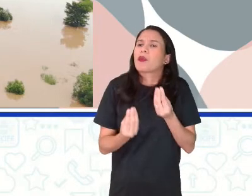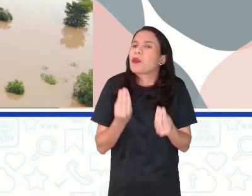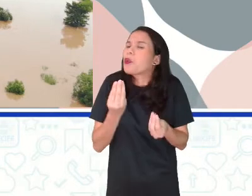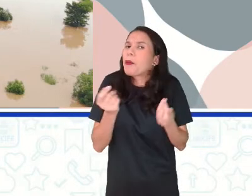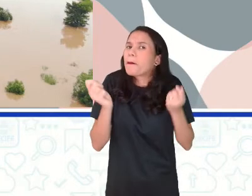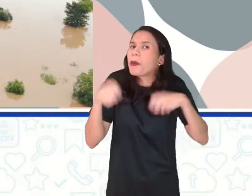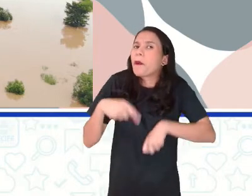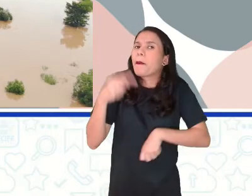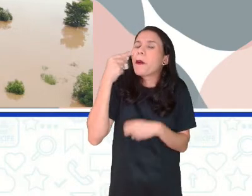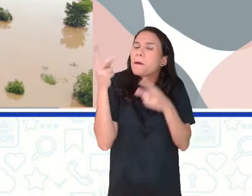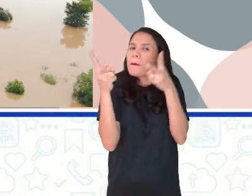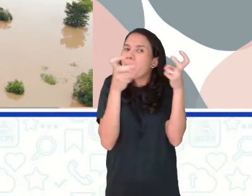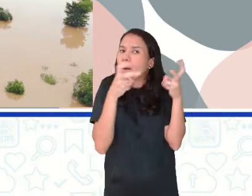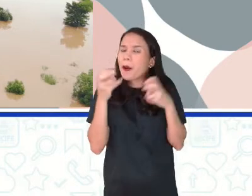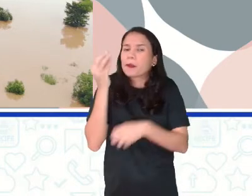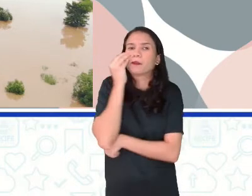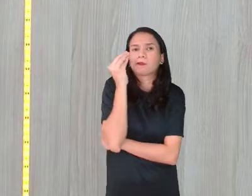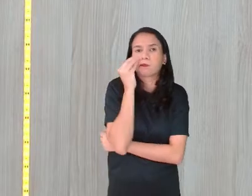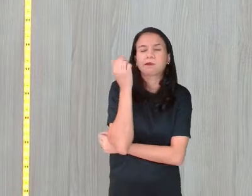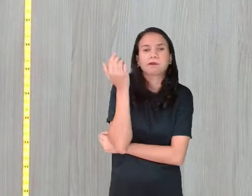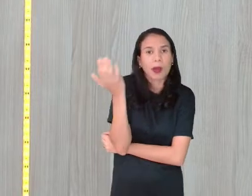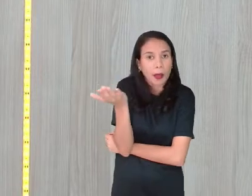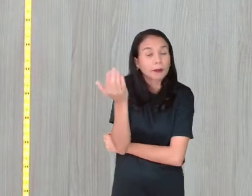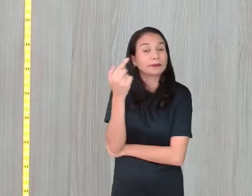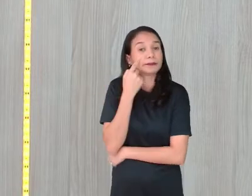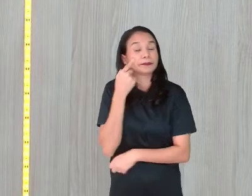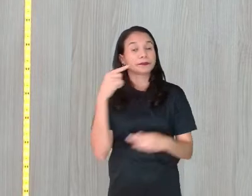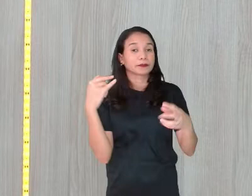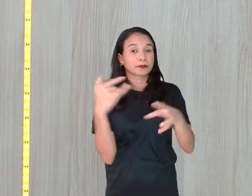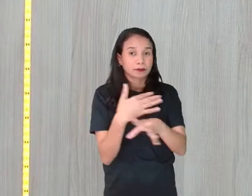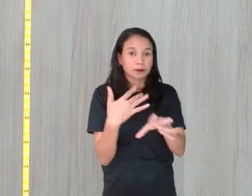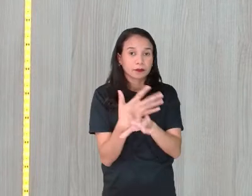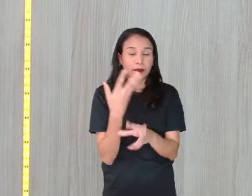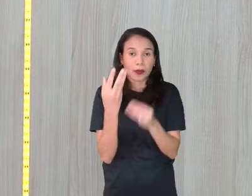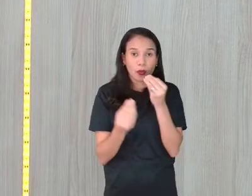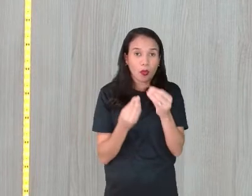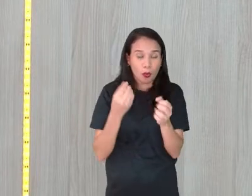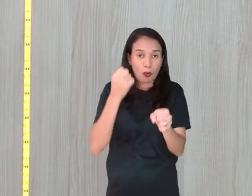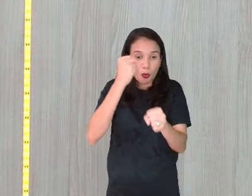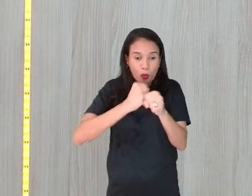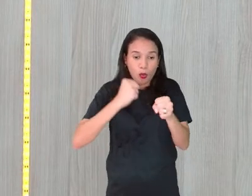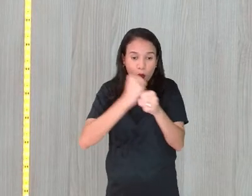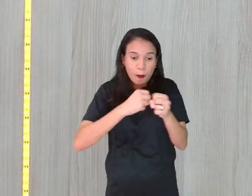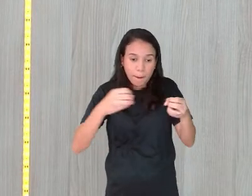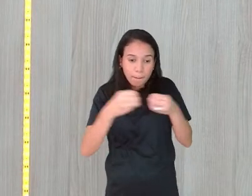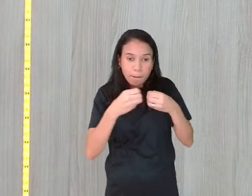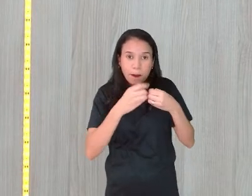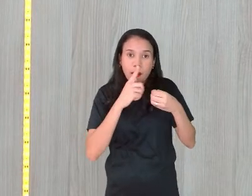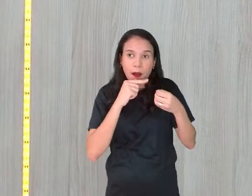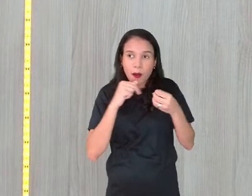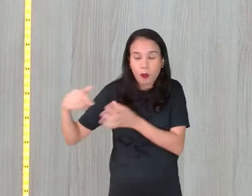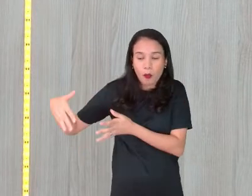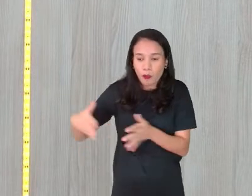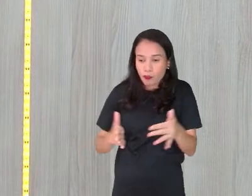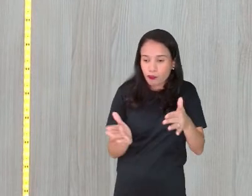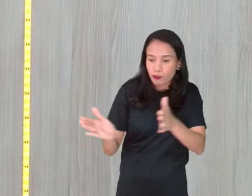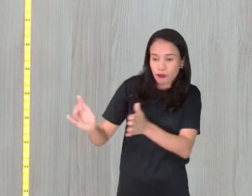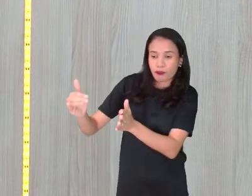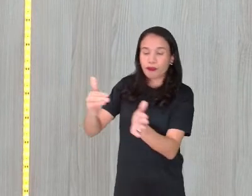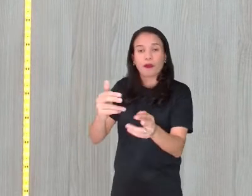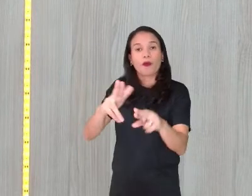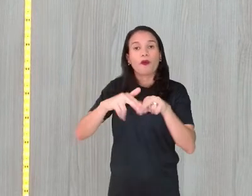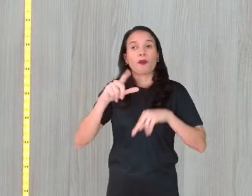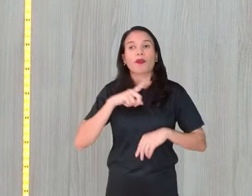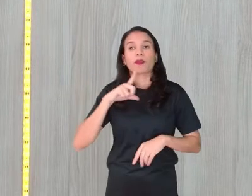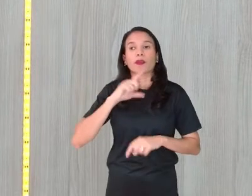aí observar? A cidade, geralmente, ela foi construída próximo ao rio, né? Por